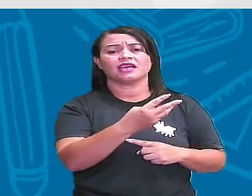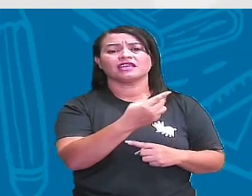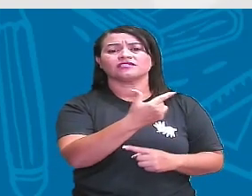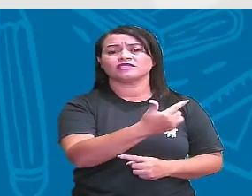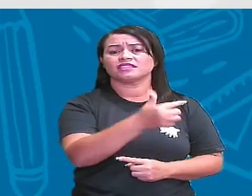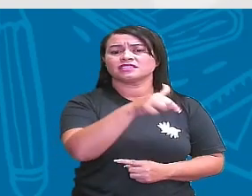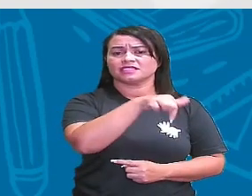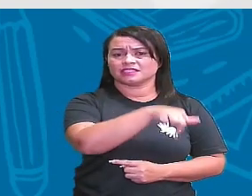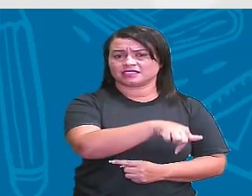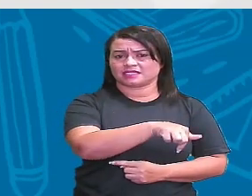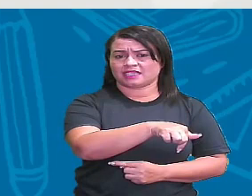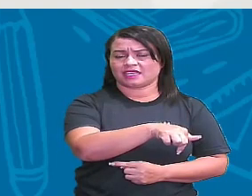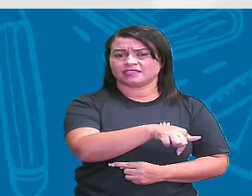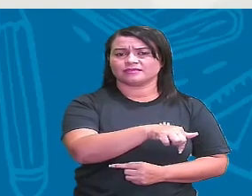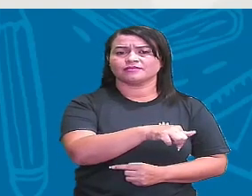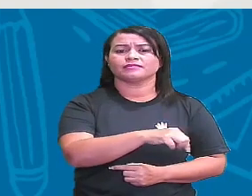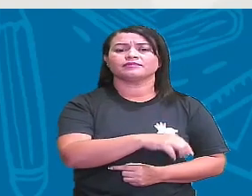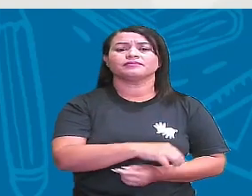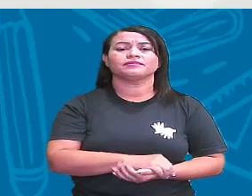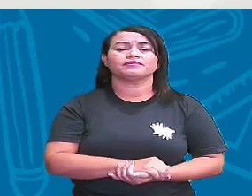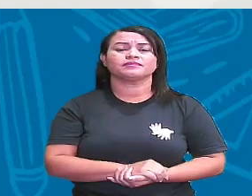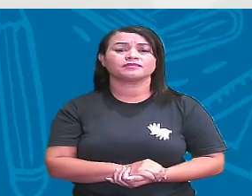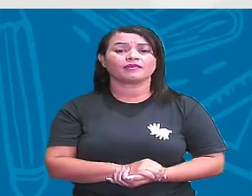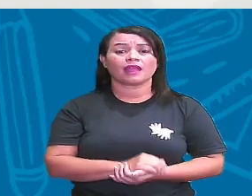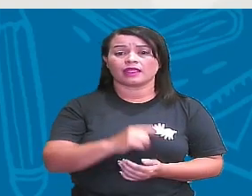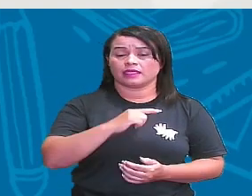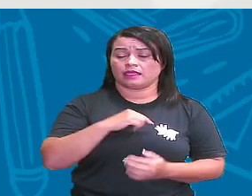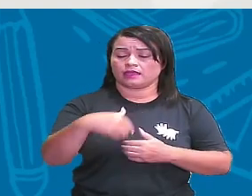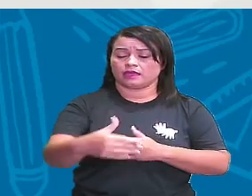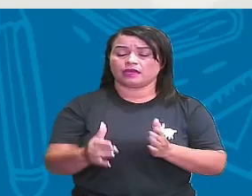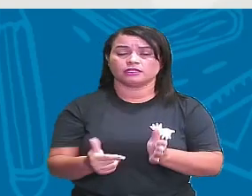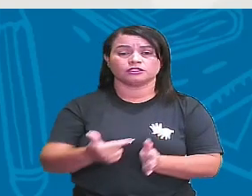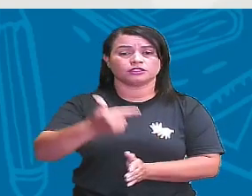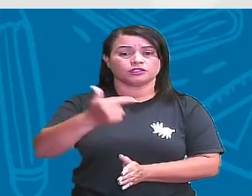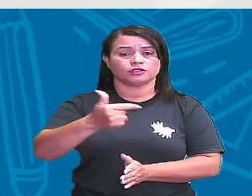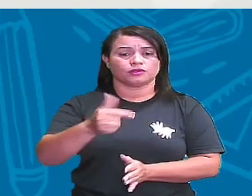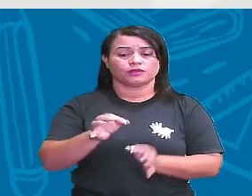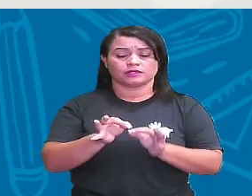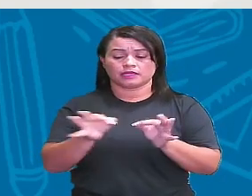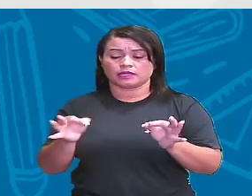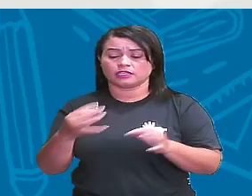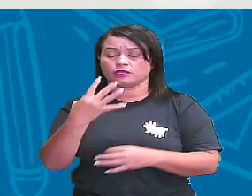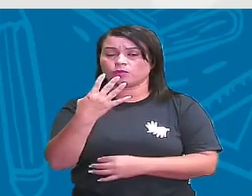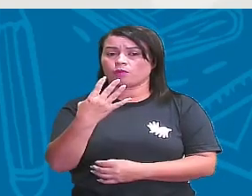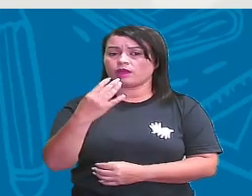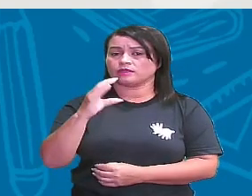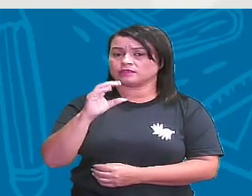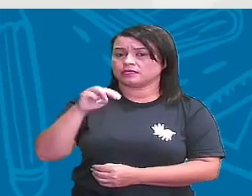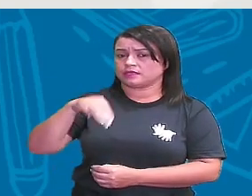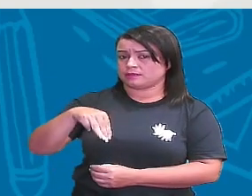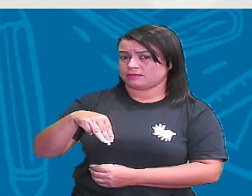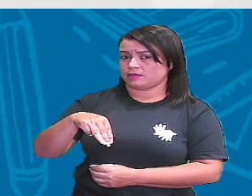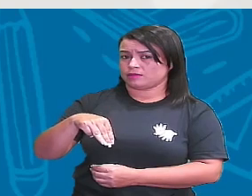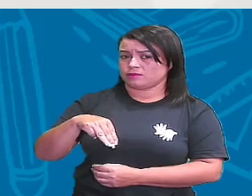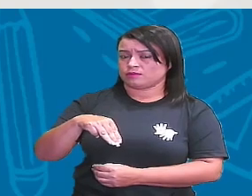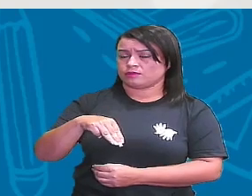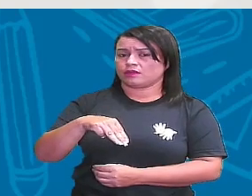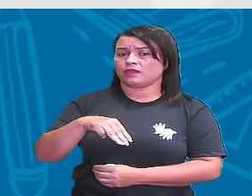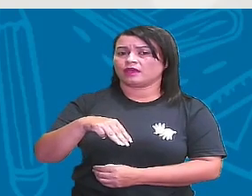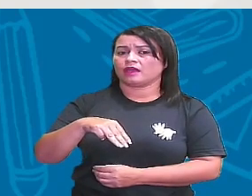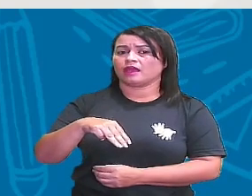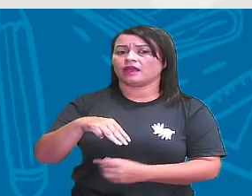9. 9 vezes 3, 27. Caixa 2, aresta mede 4 centímetros. É só